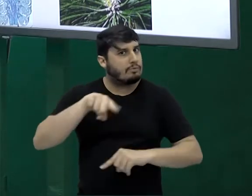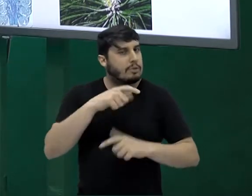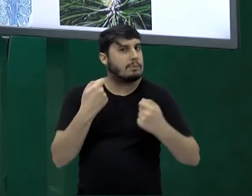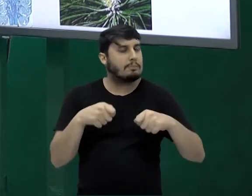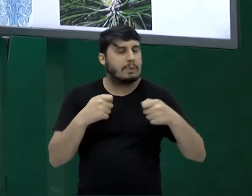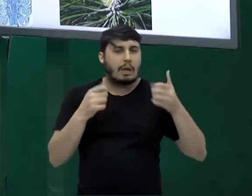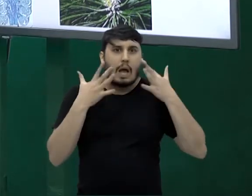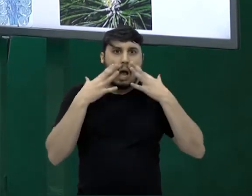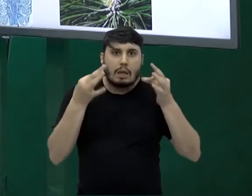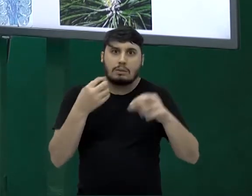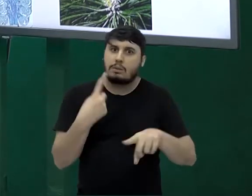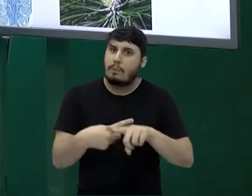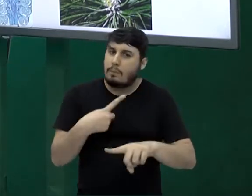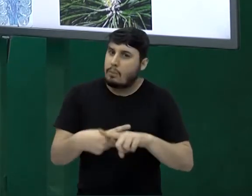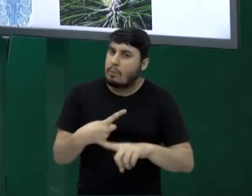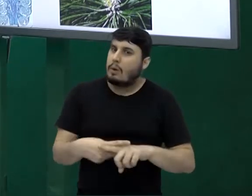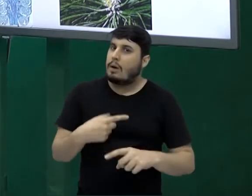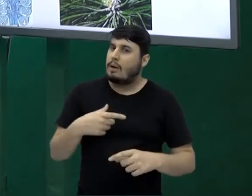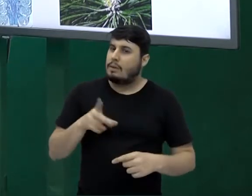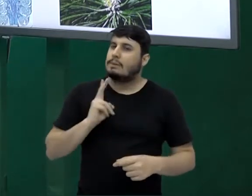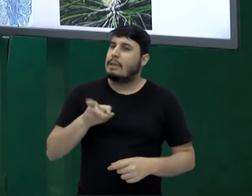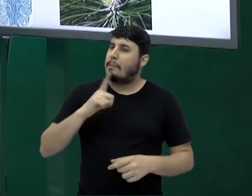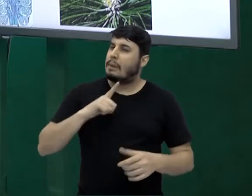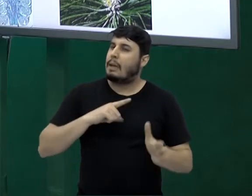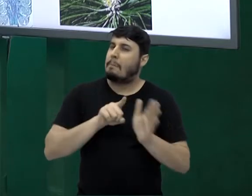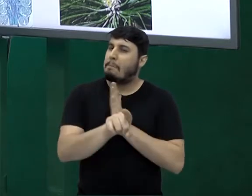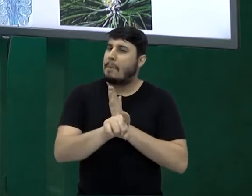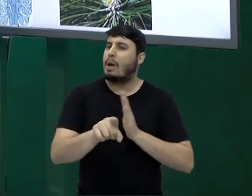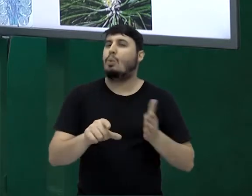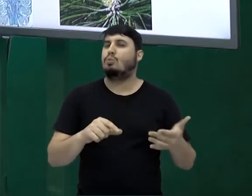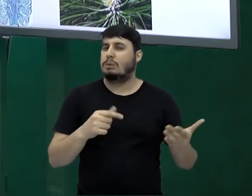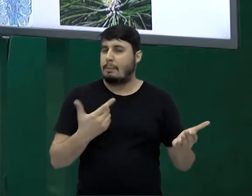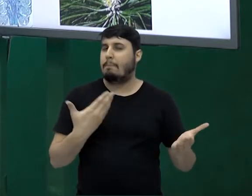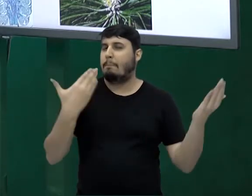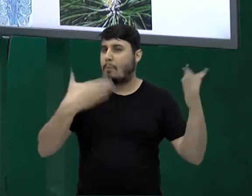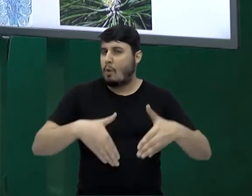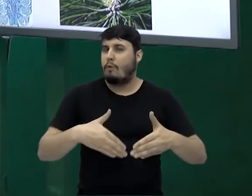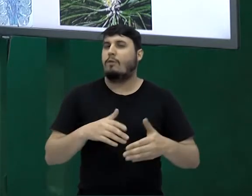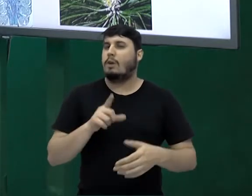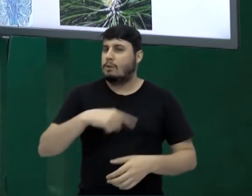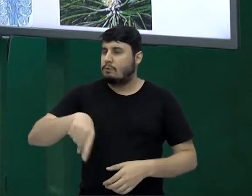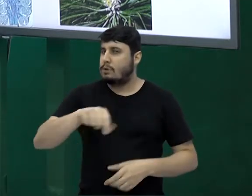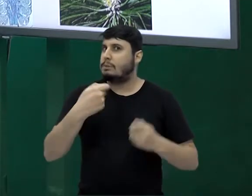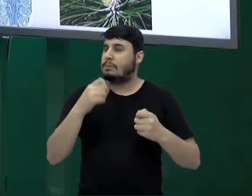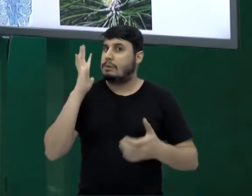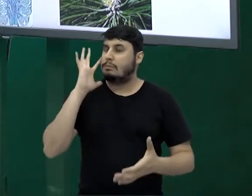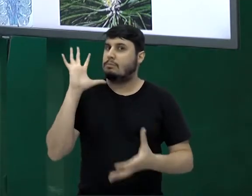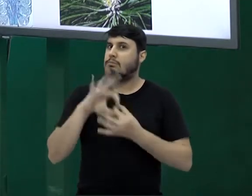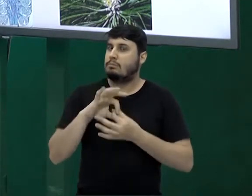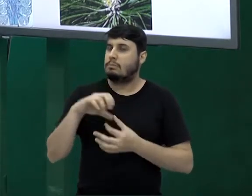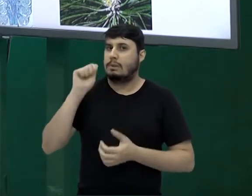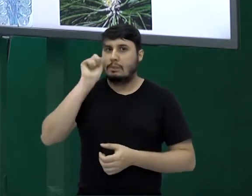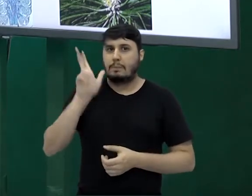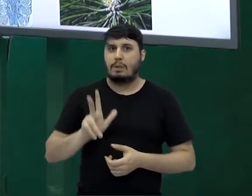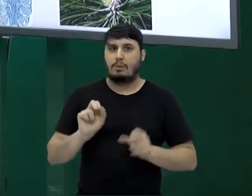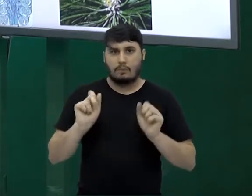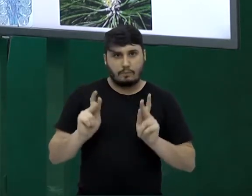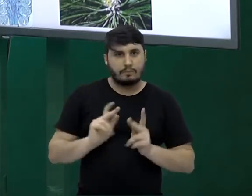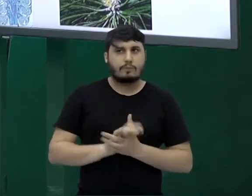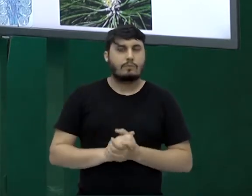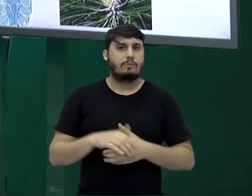repente aparecer numa questão como um contexto lá para te puxar informação sobre gimnospermas, tá? E